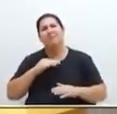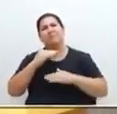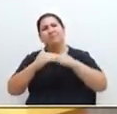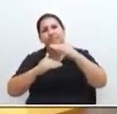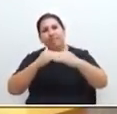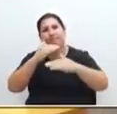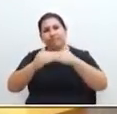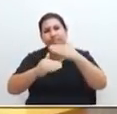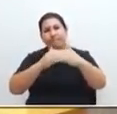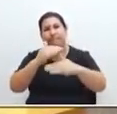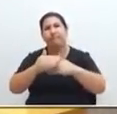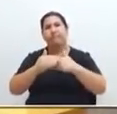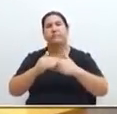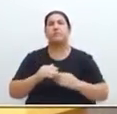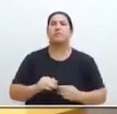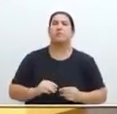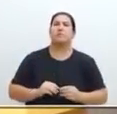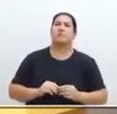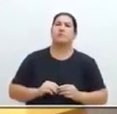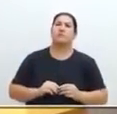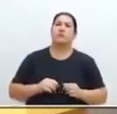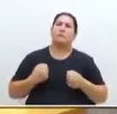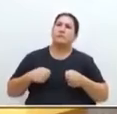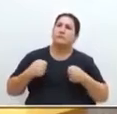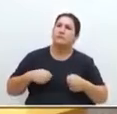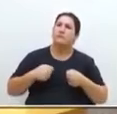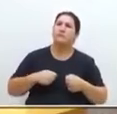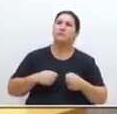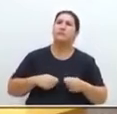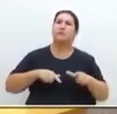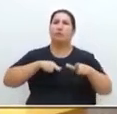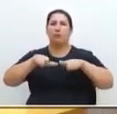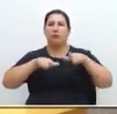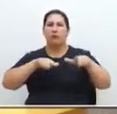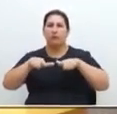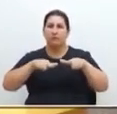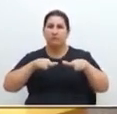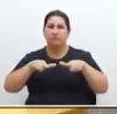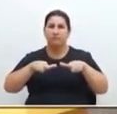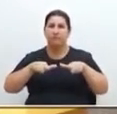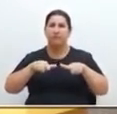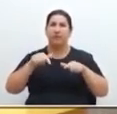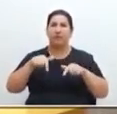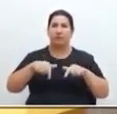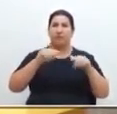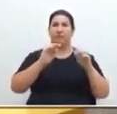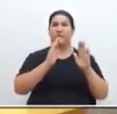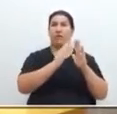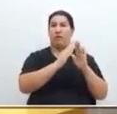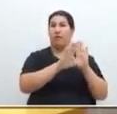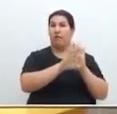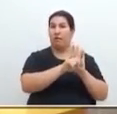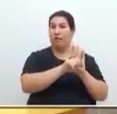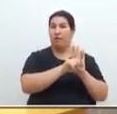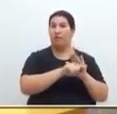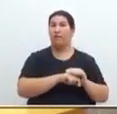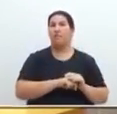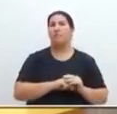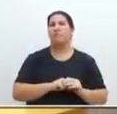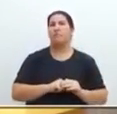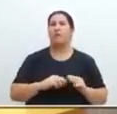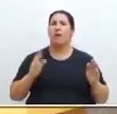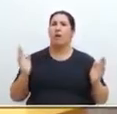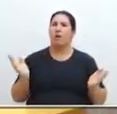avançar muitas coisas precisam ser trabalhadas dentro desta casa esse é o momento de